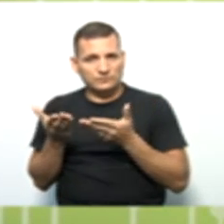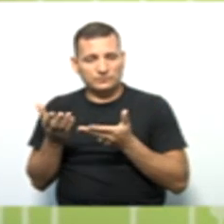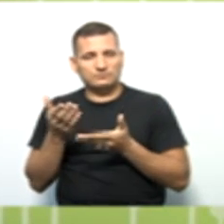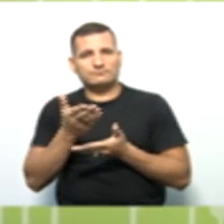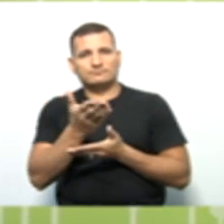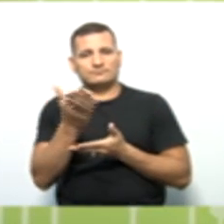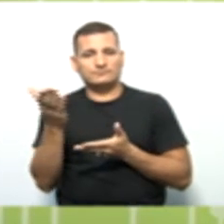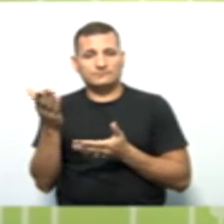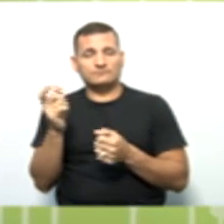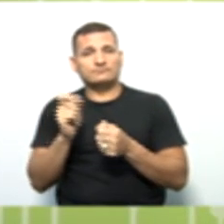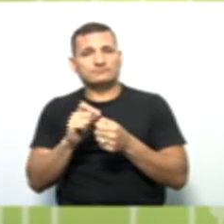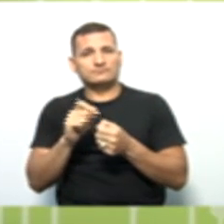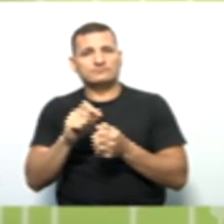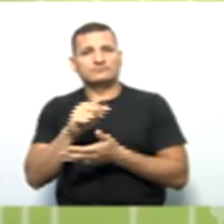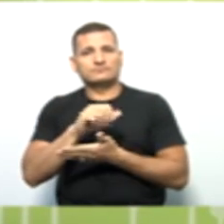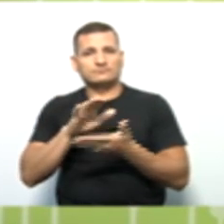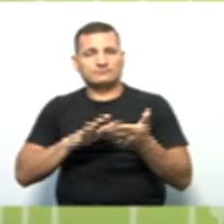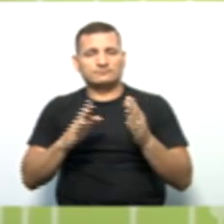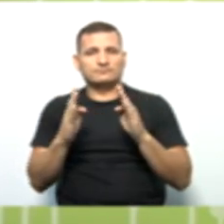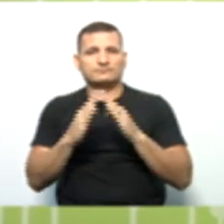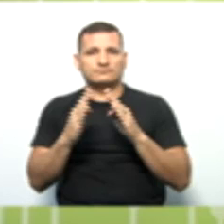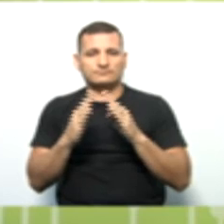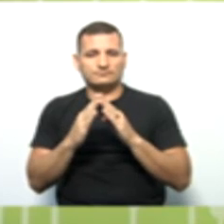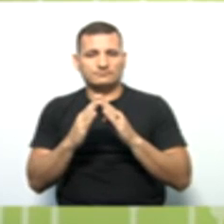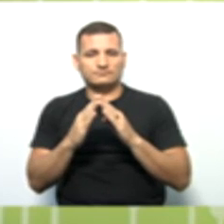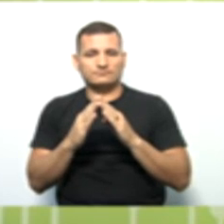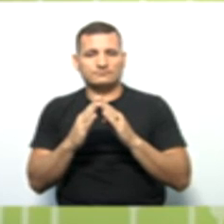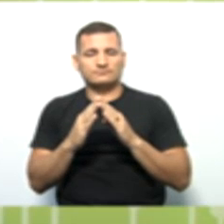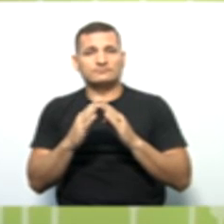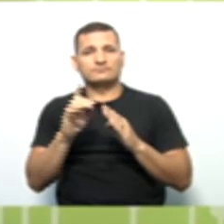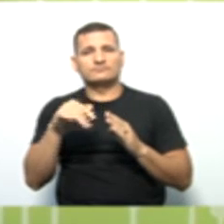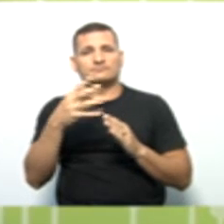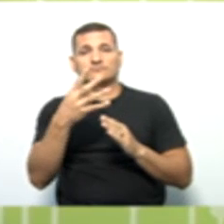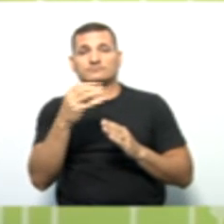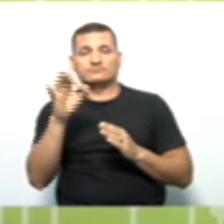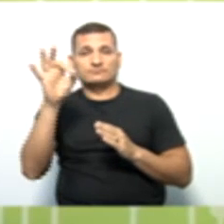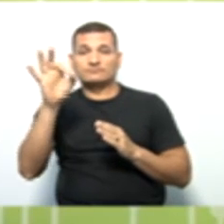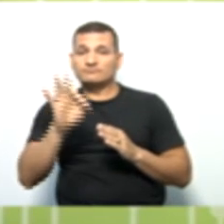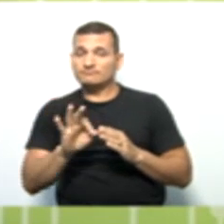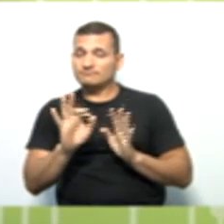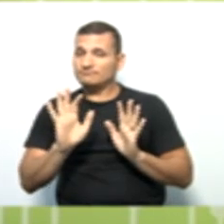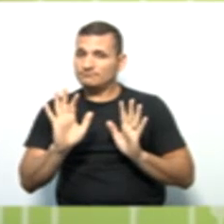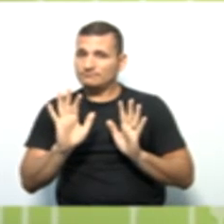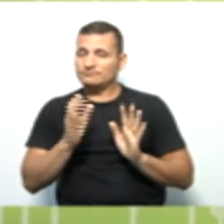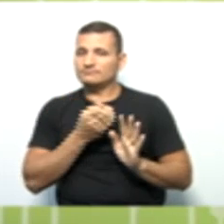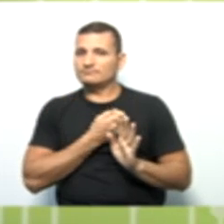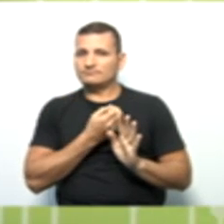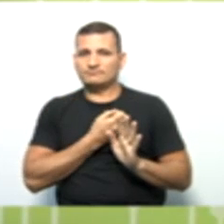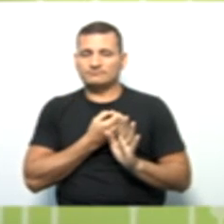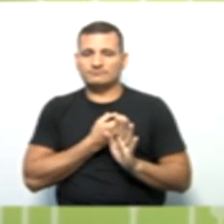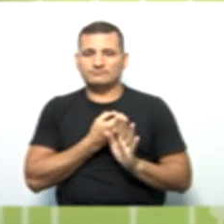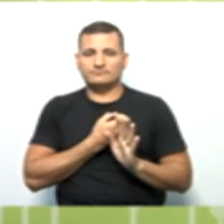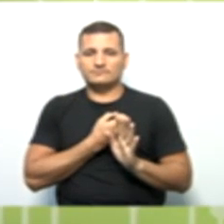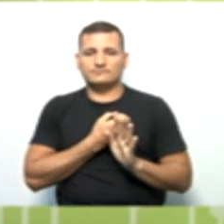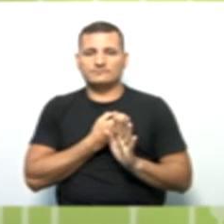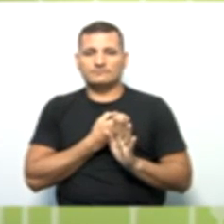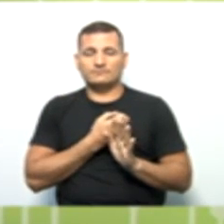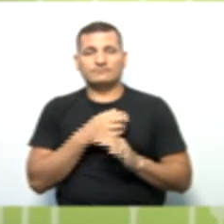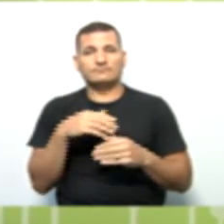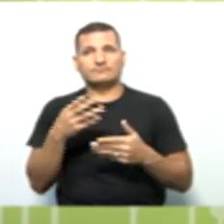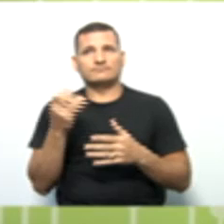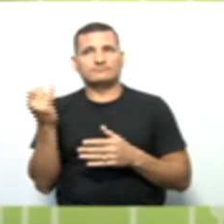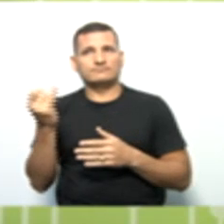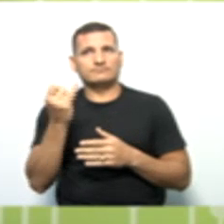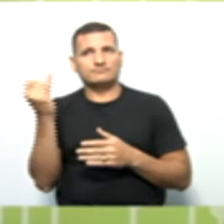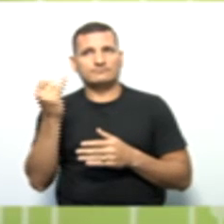que façam atividade de percurso, gente. É o que? 40% da nossa prova, aliás, da nossa nota da disciplina. Então, ela é muito